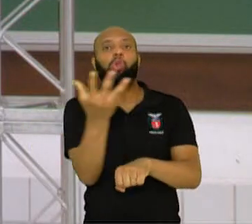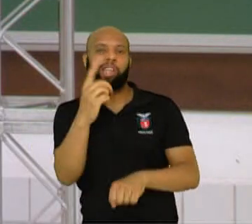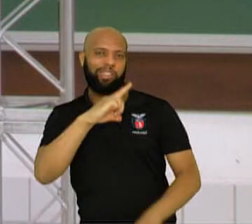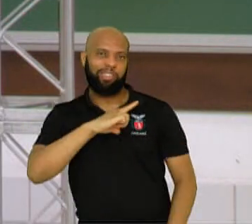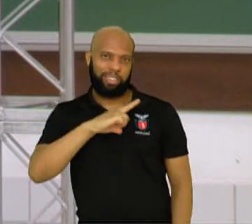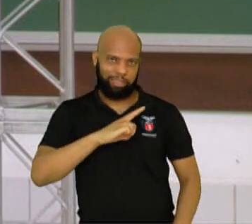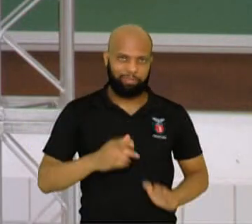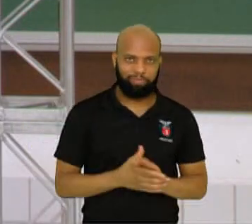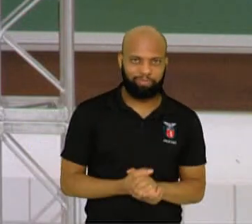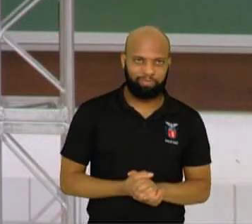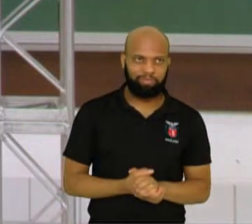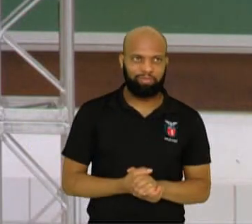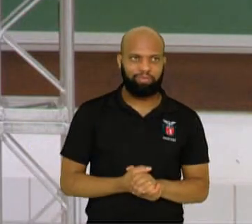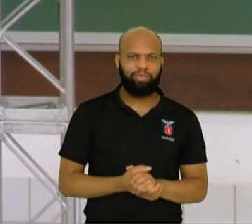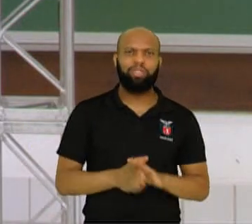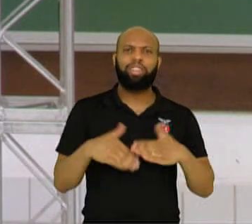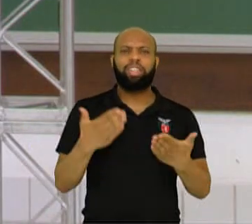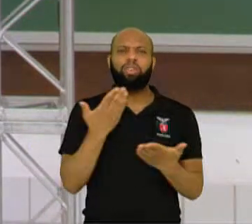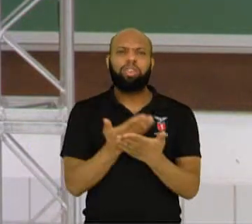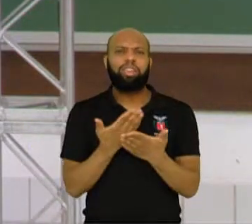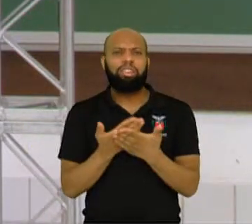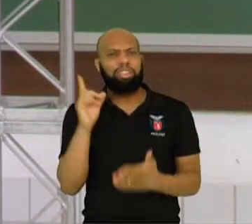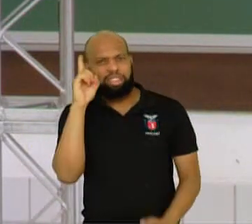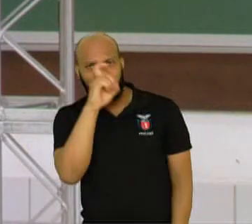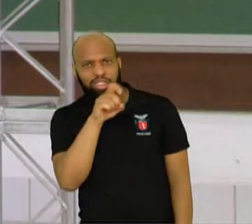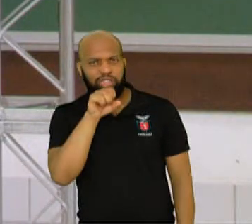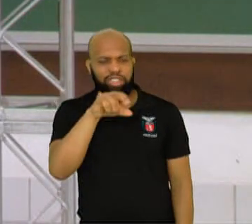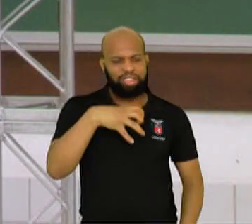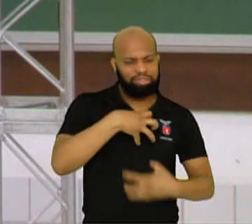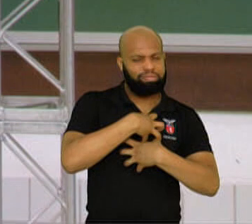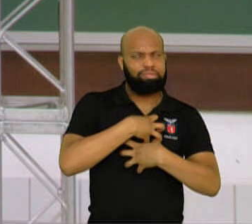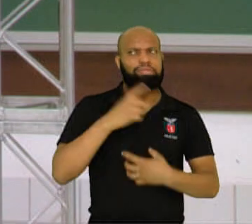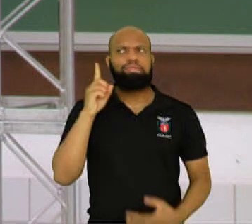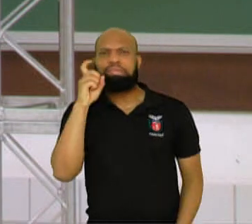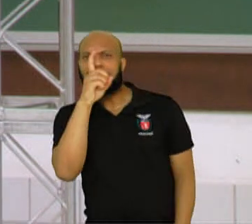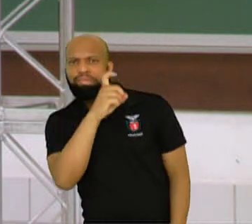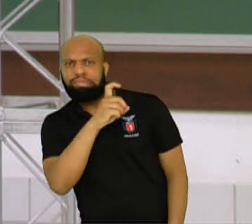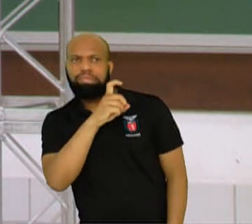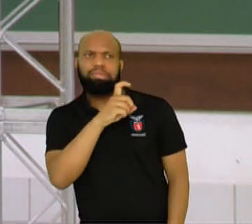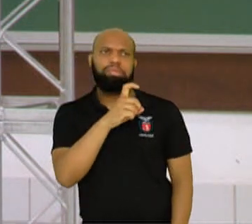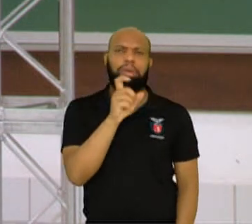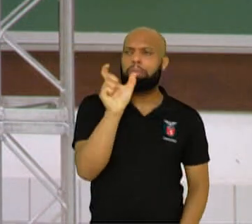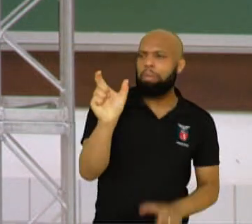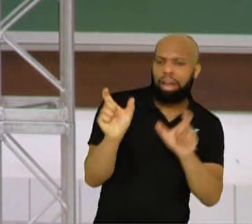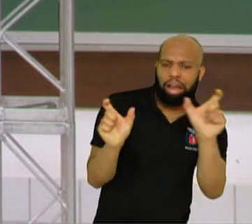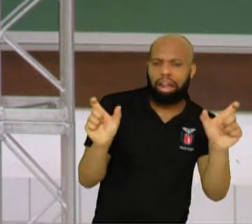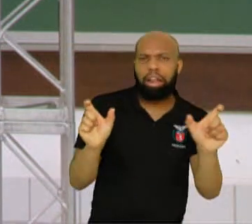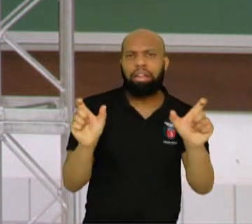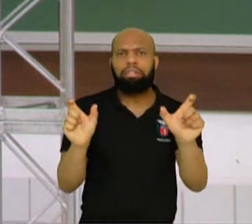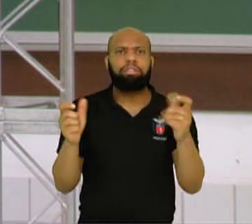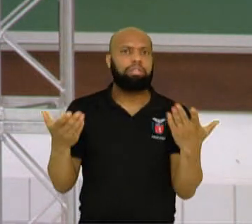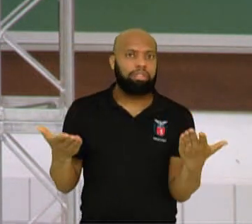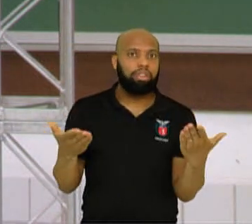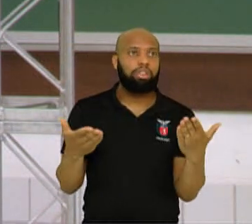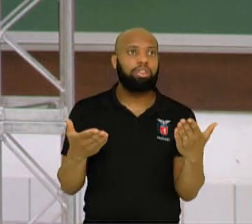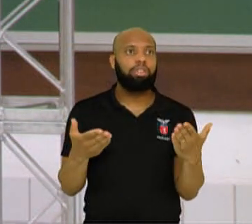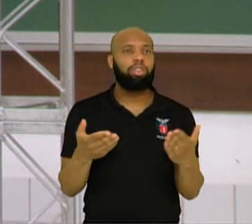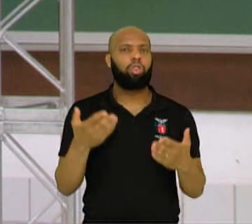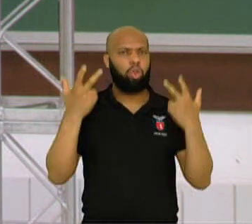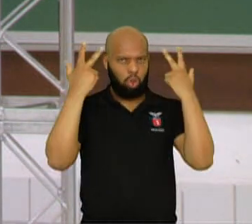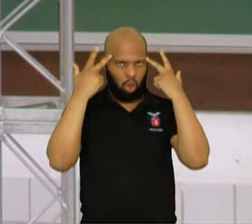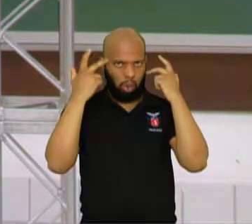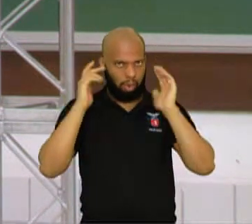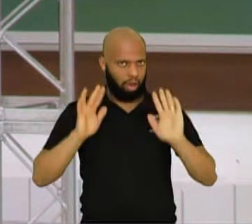de prótons. Será que essa aula foi difícil? Se você sentiu alguma dificuldade de palavras, de termos, é super